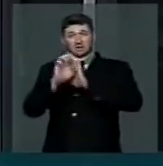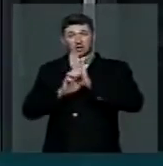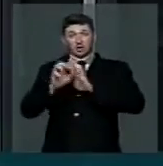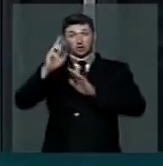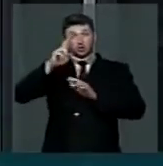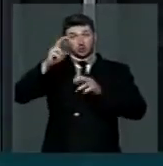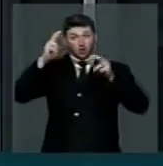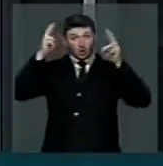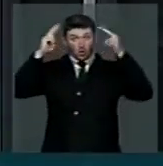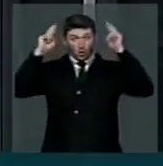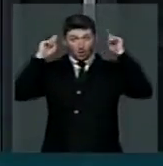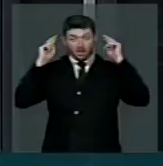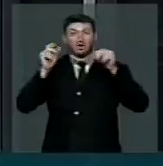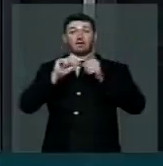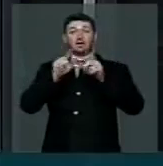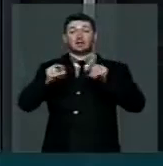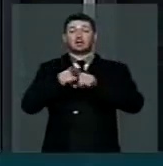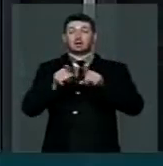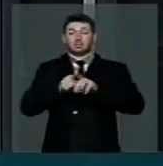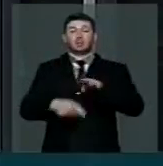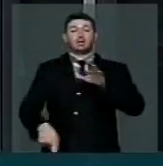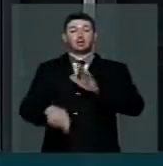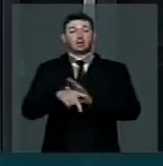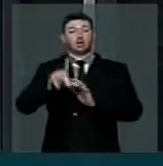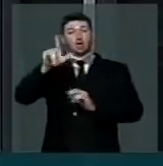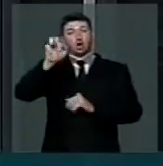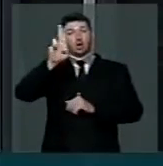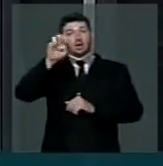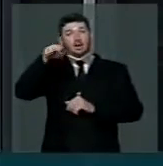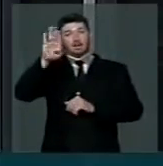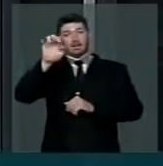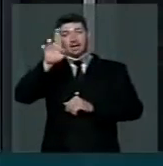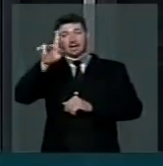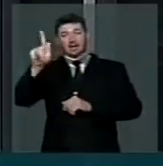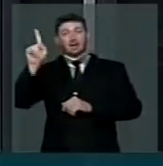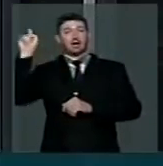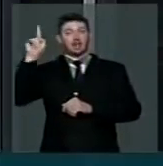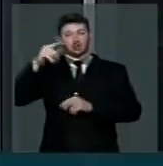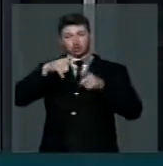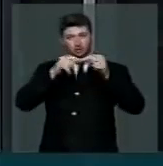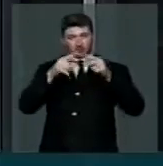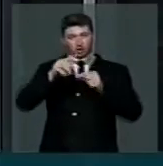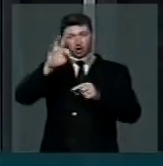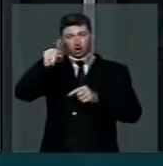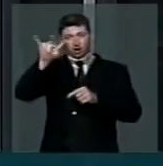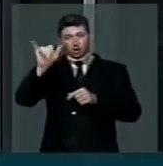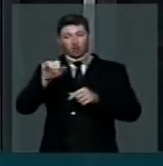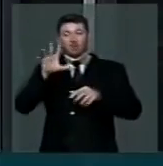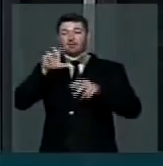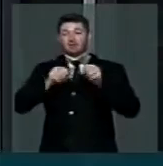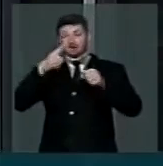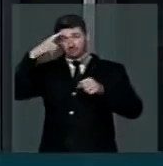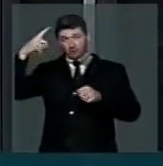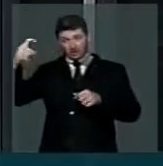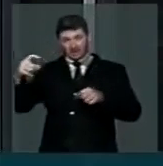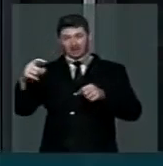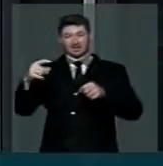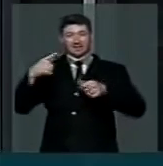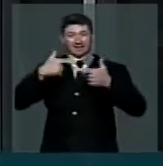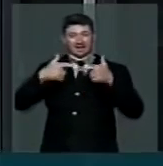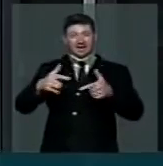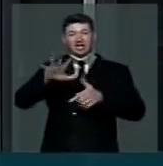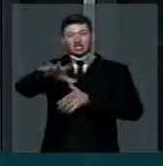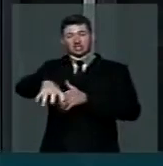já referido, inspirada nos tribunais de Nuremberg e de Tóquio, que julgaram criminosos de guerra tirando-lhes as vestes